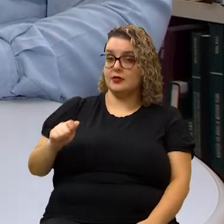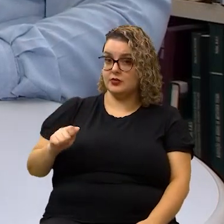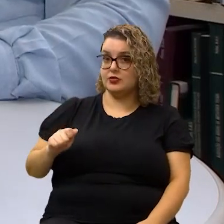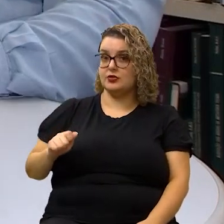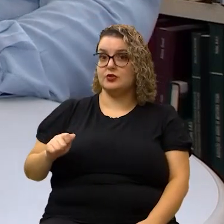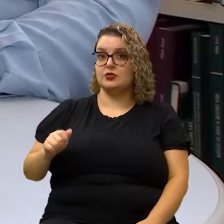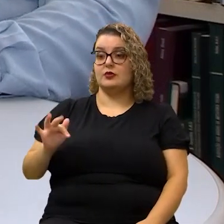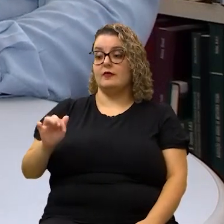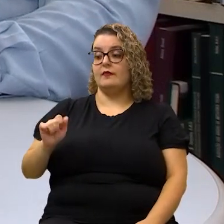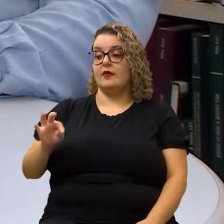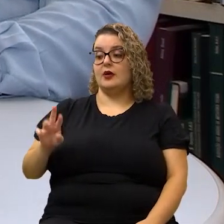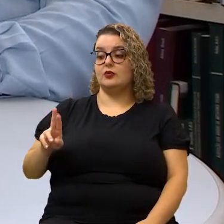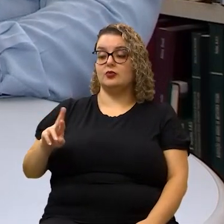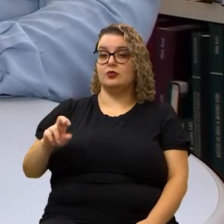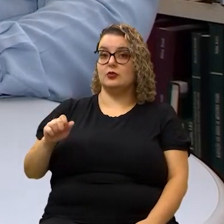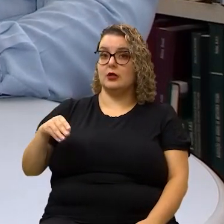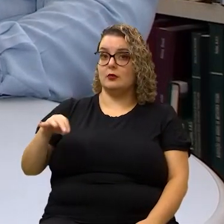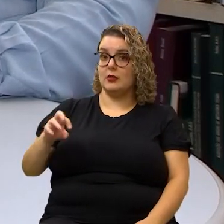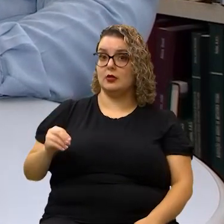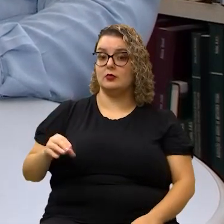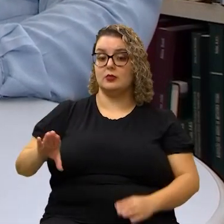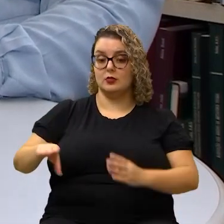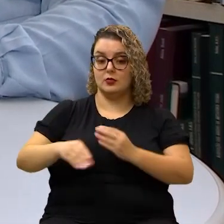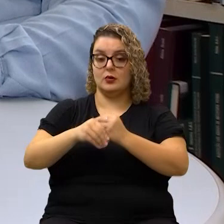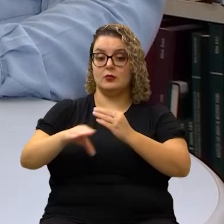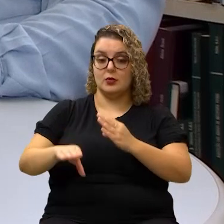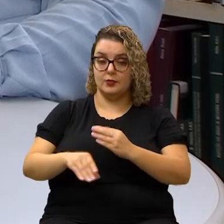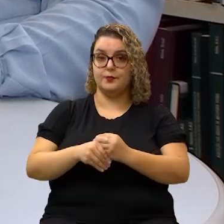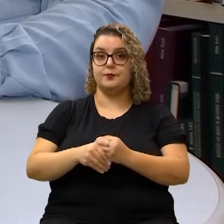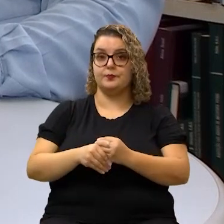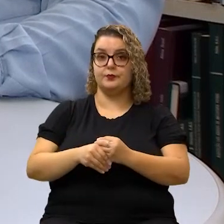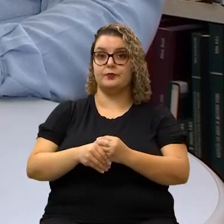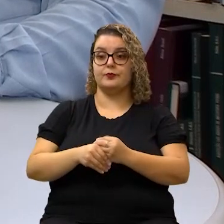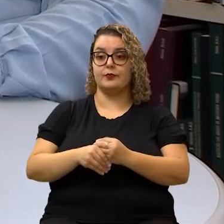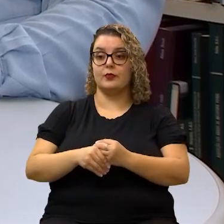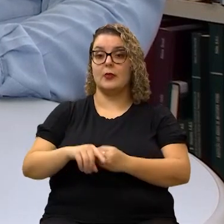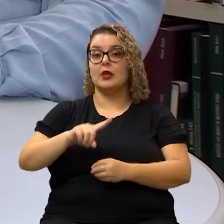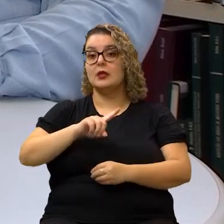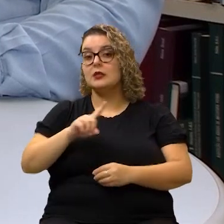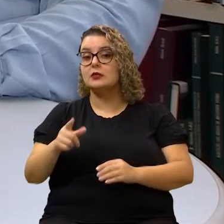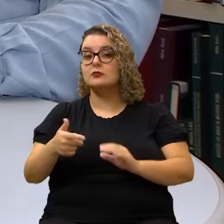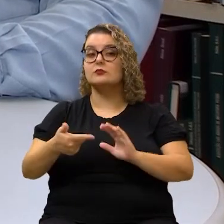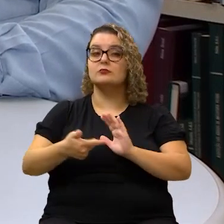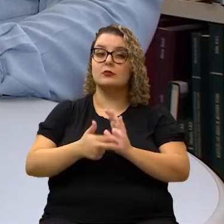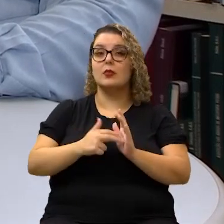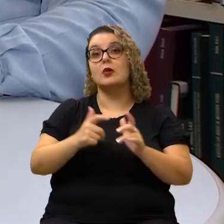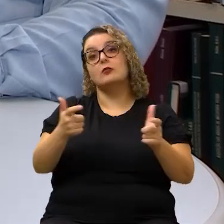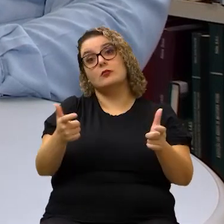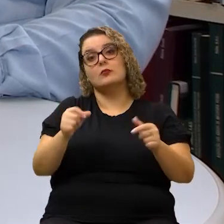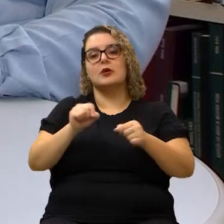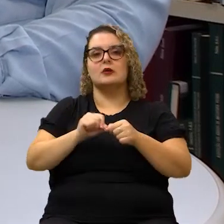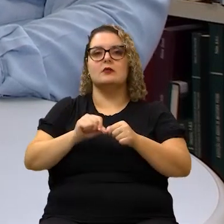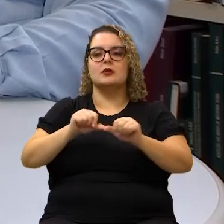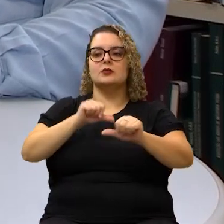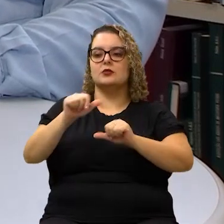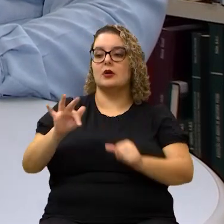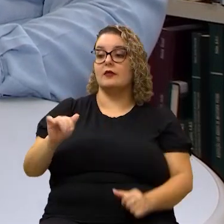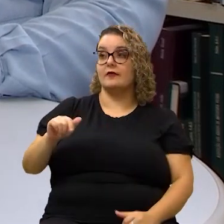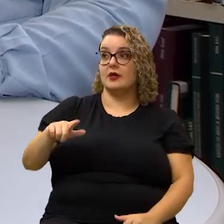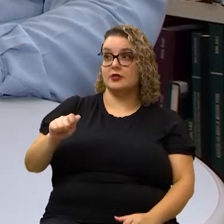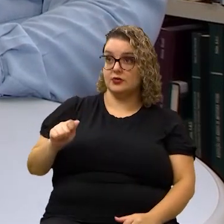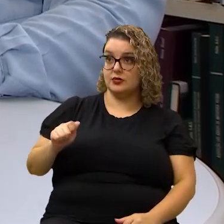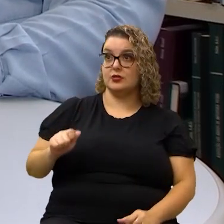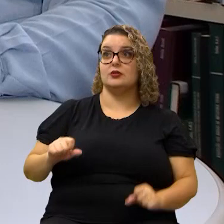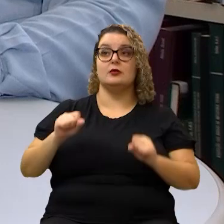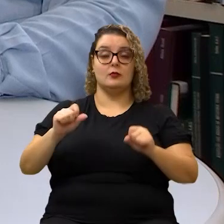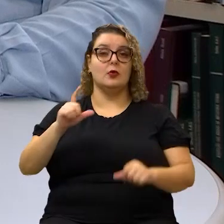né? Então imagina que eu tenho um incremento de faturamento e esse incremento ele não é tão significativo, mas ele me faz trocar a faixa.